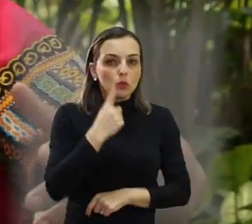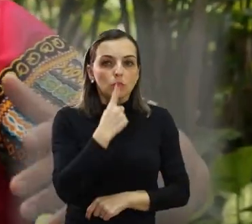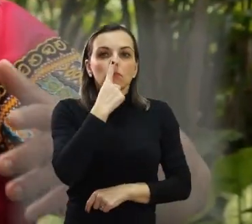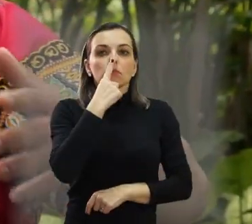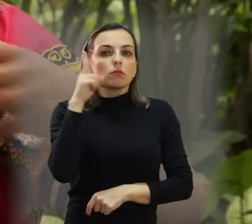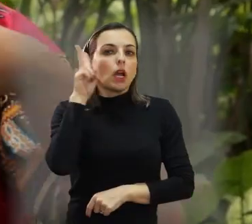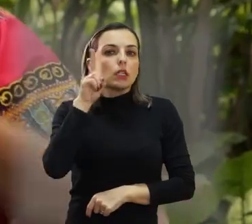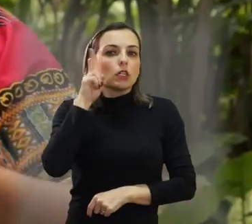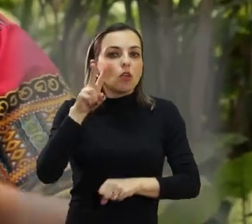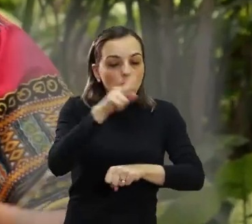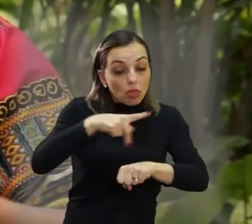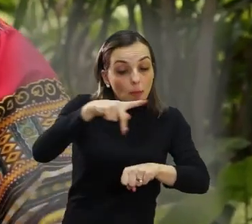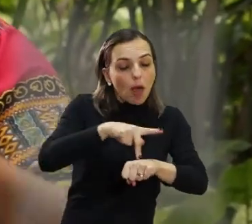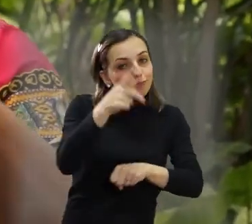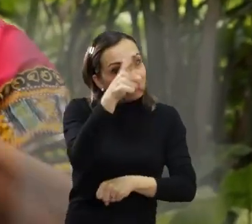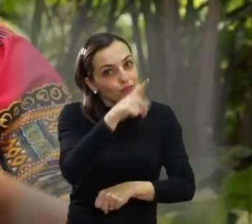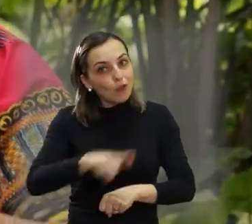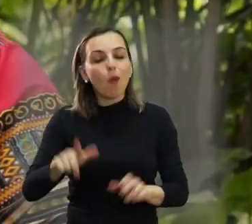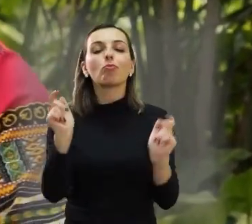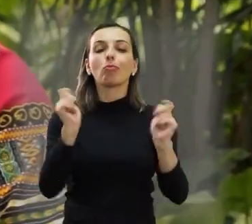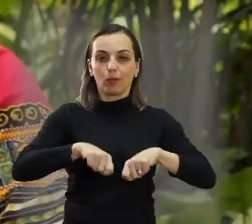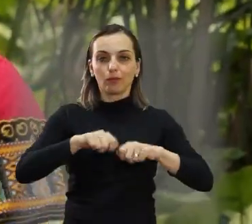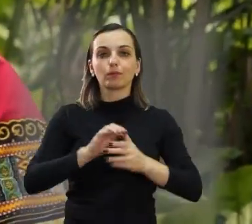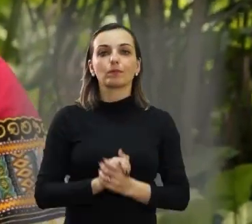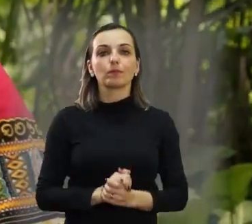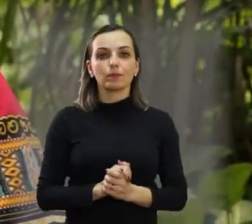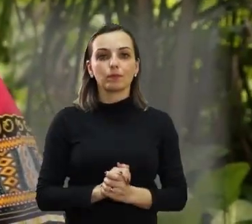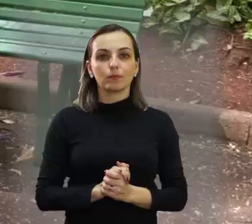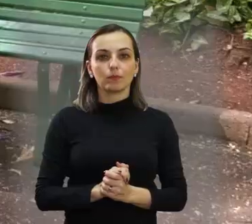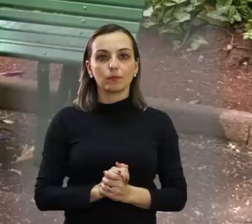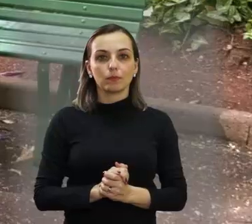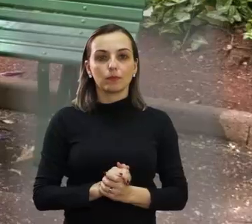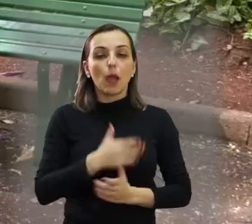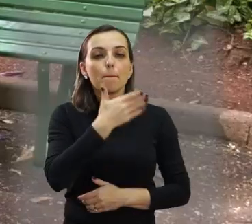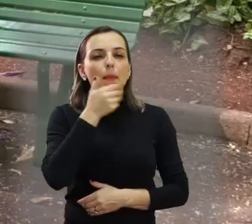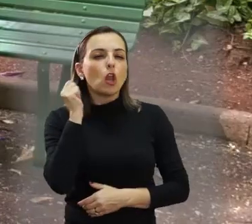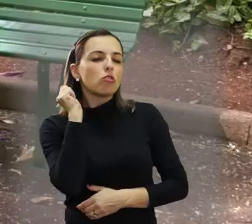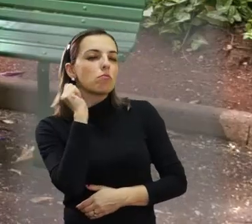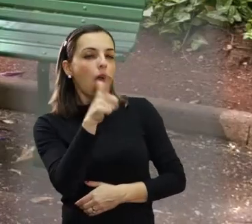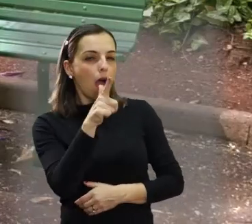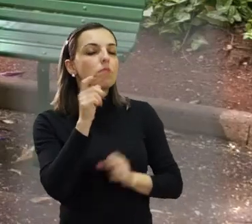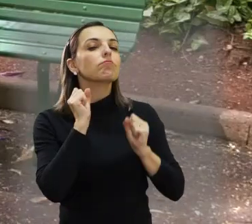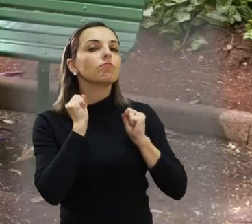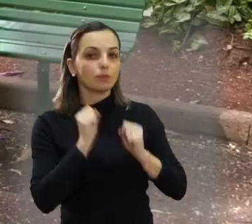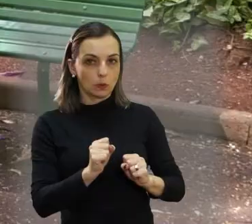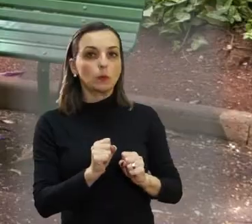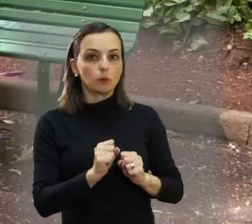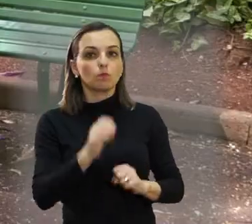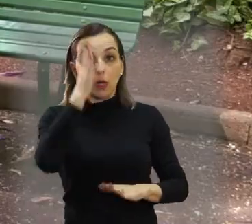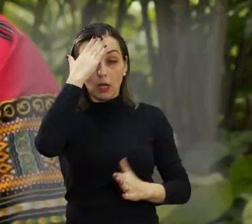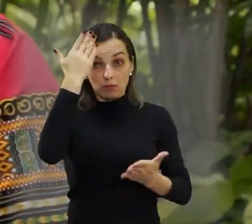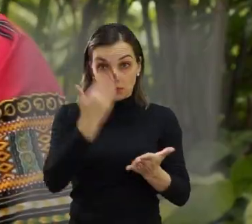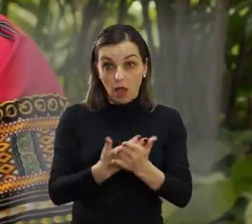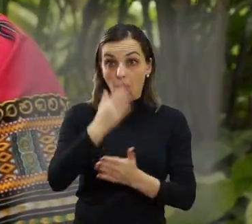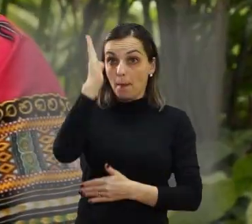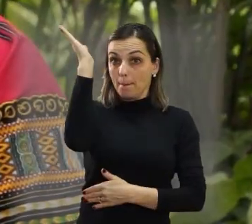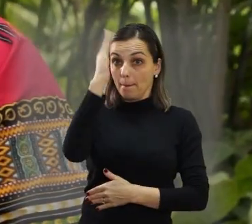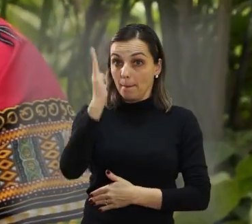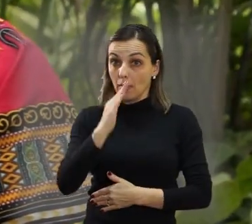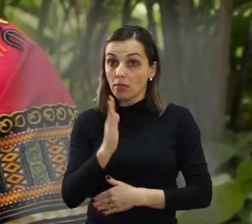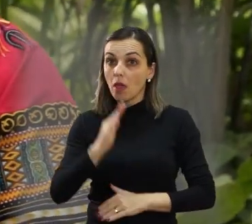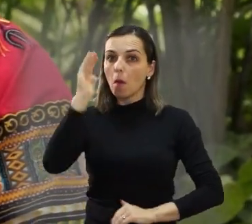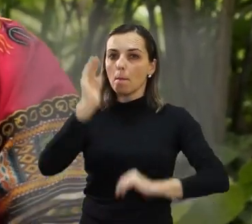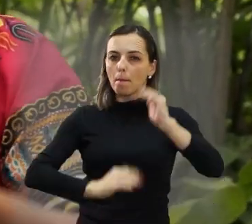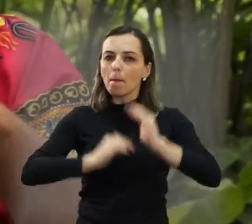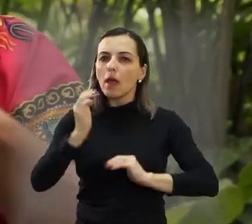defender essa causa e manter a memória, inclusive, de um país. A gente sempre acredita que pode ser melhor. A gente